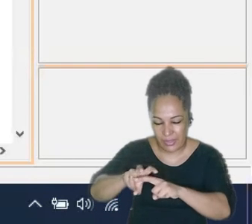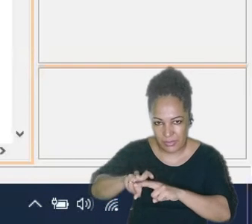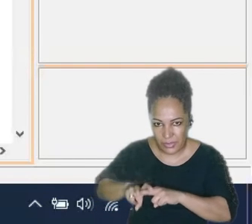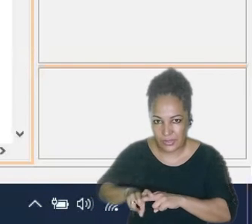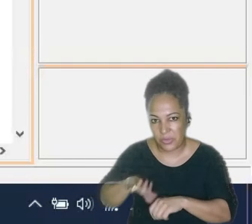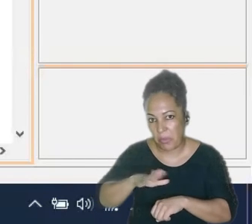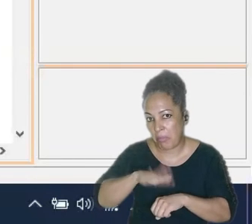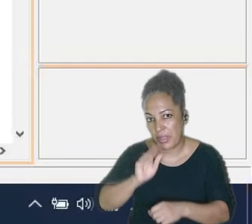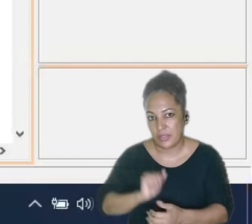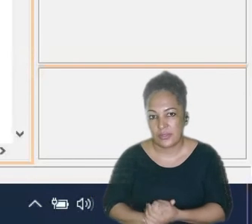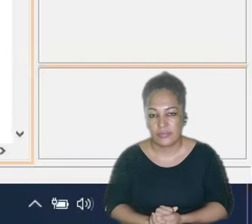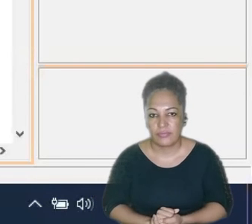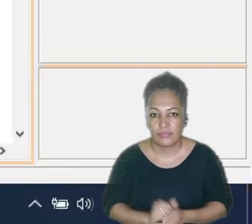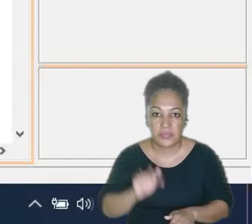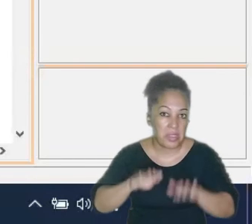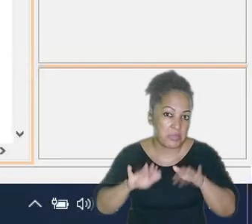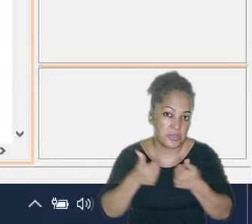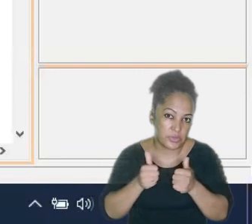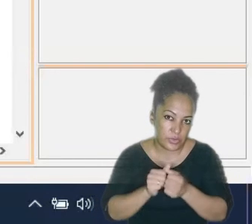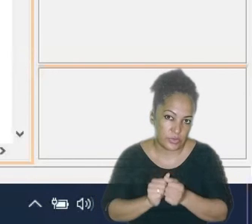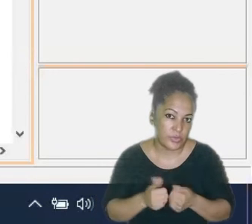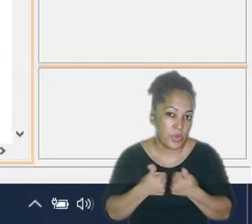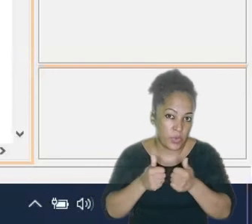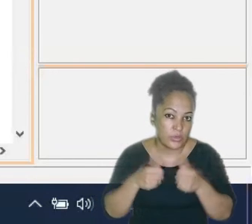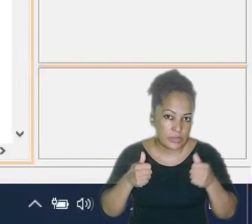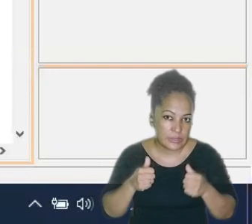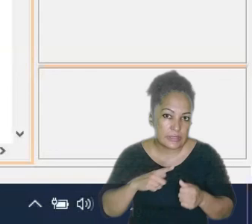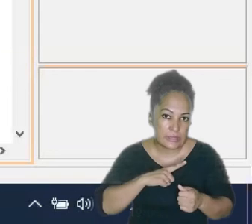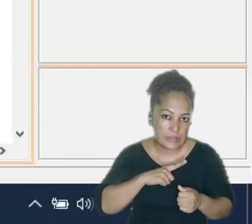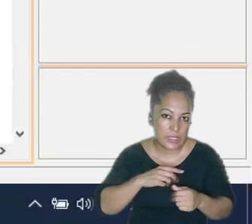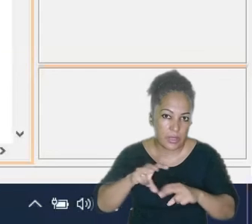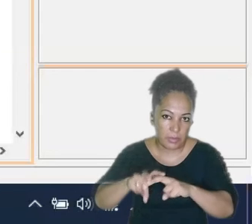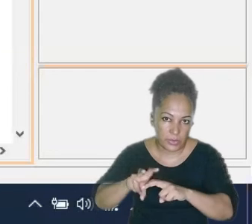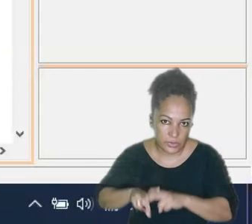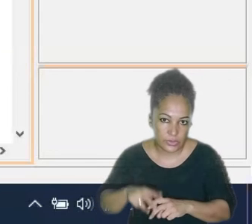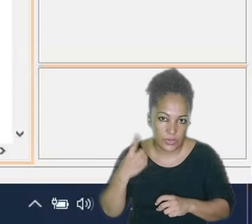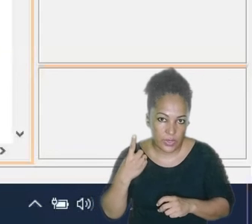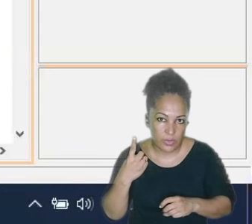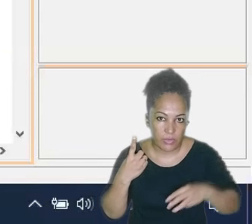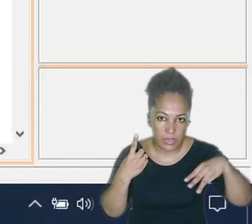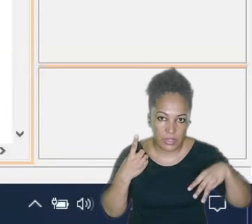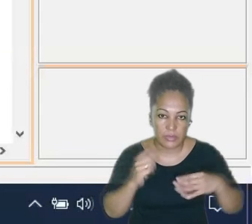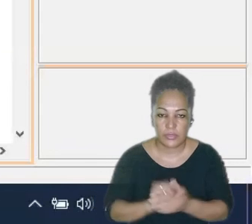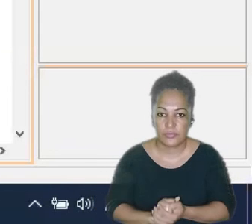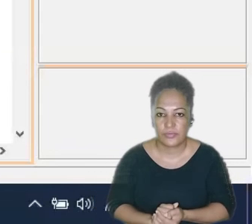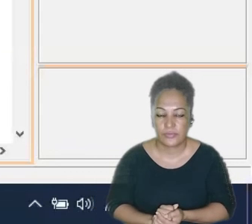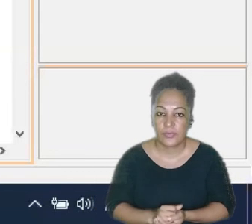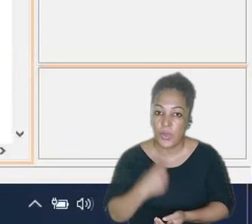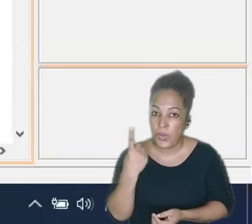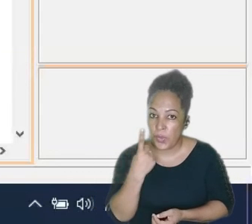aí 40 poltronas, normalmente, para mais. Um ônibus para existir precisa de poltrona? Sim. Então aqui é um para M.